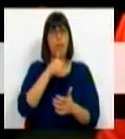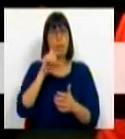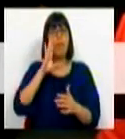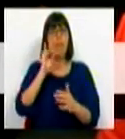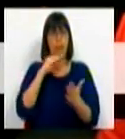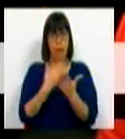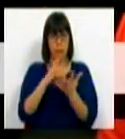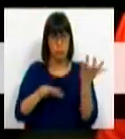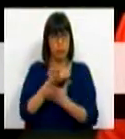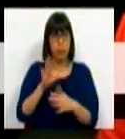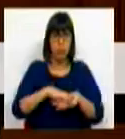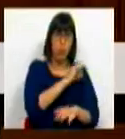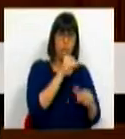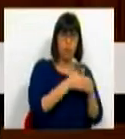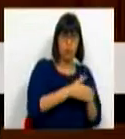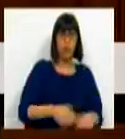banco?